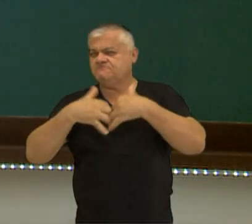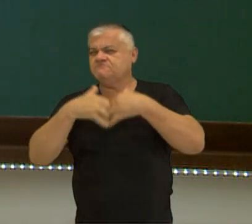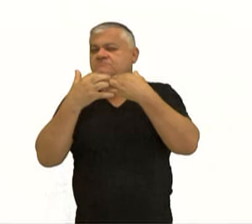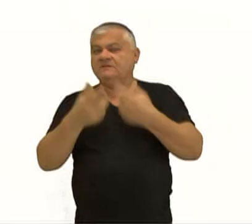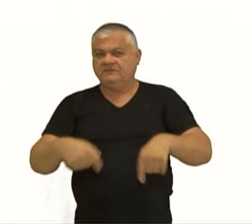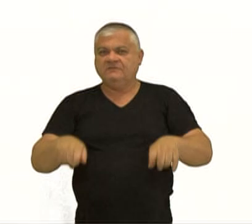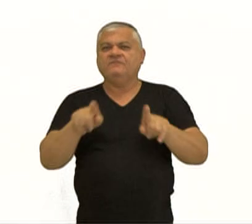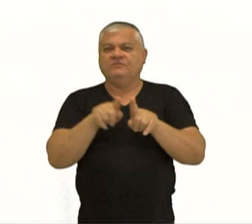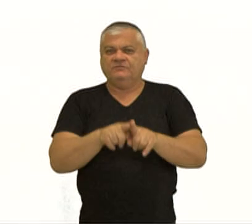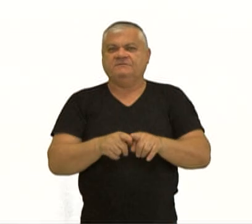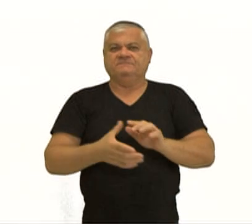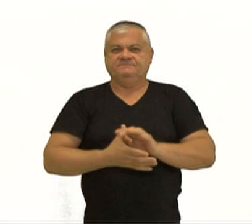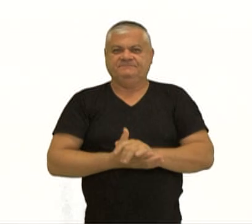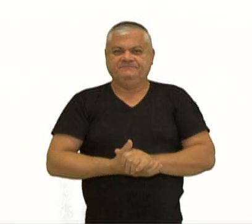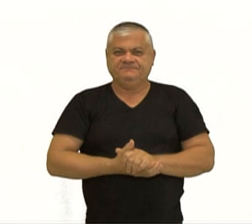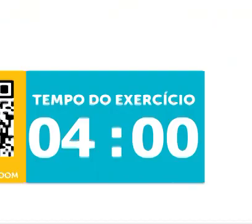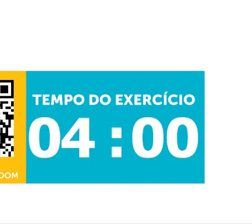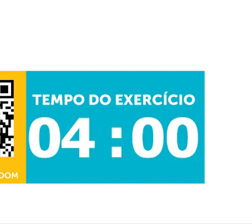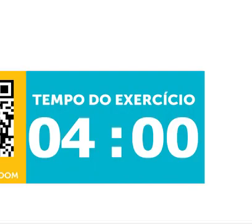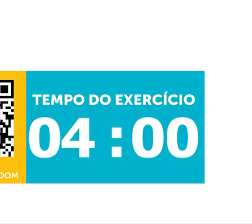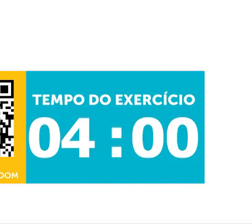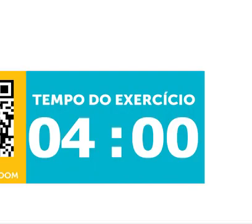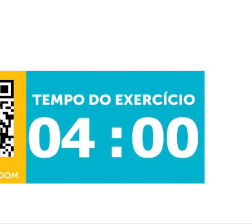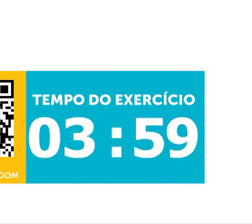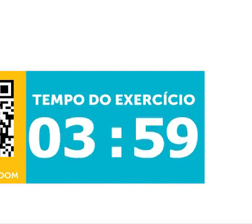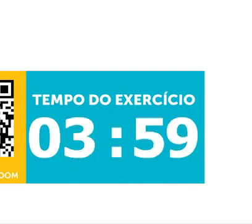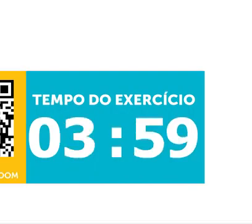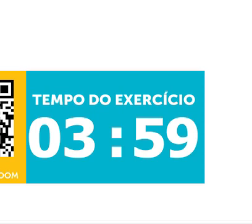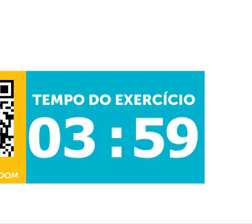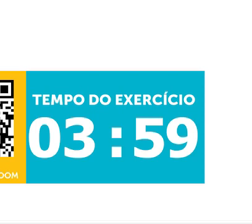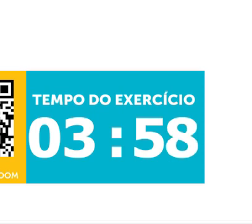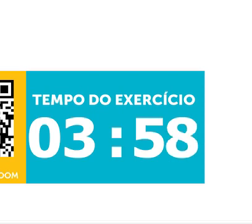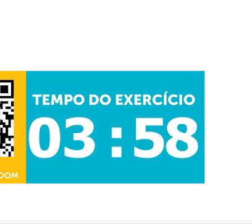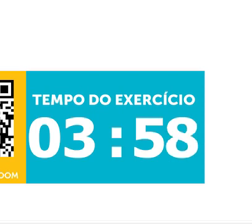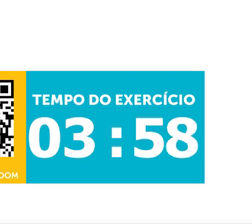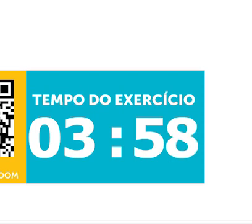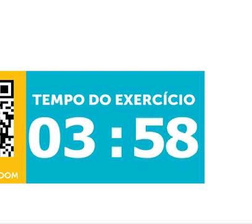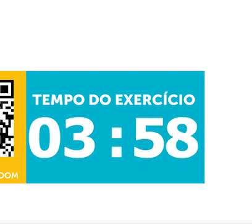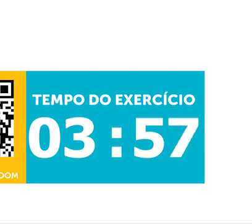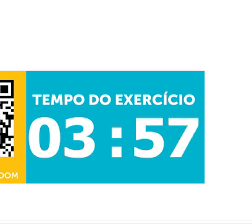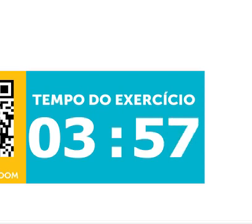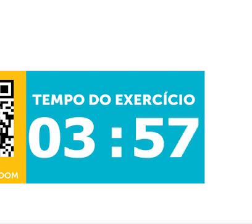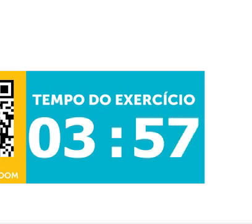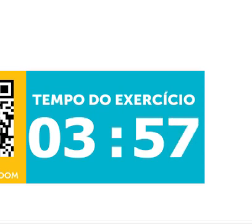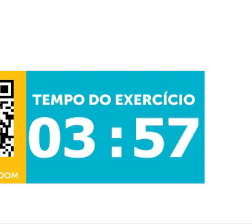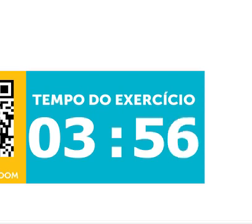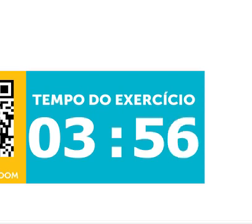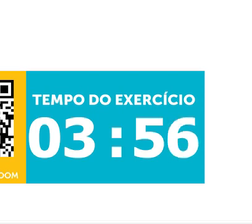já voltamos conferir.